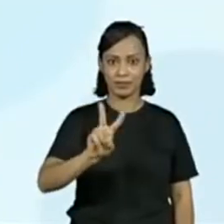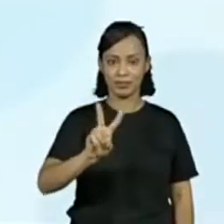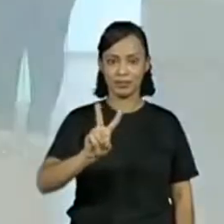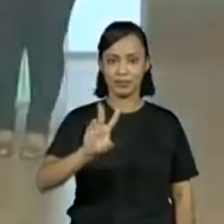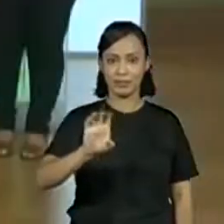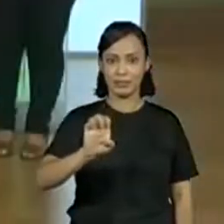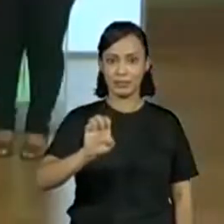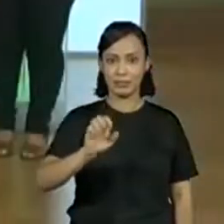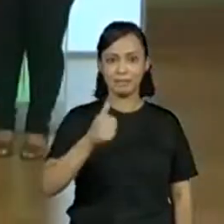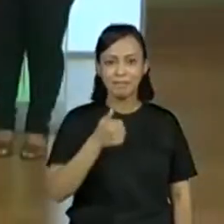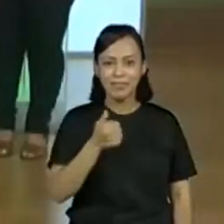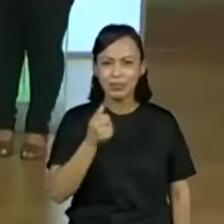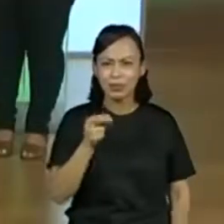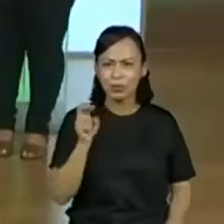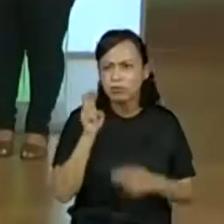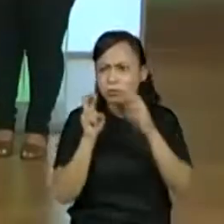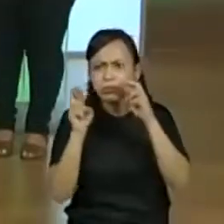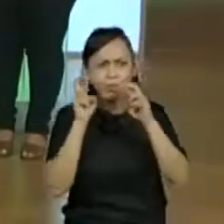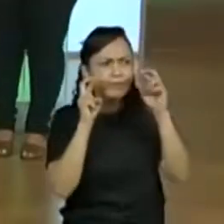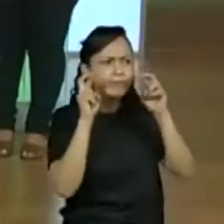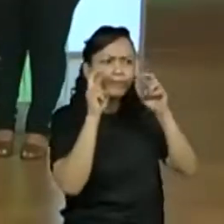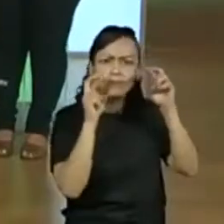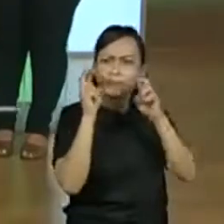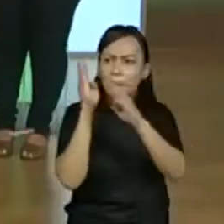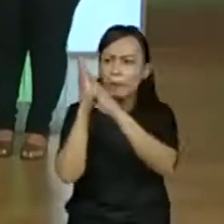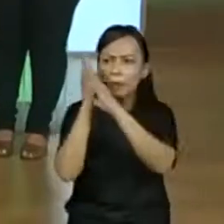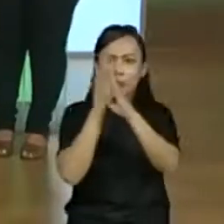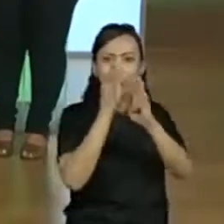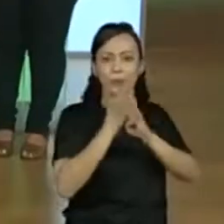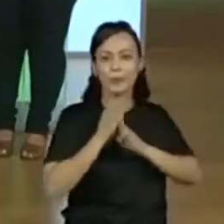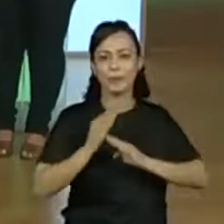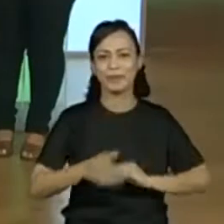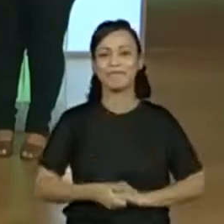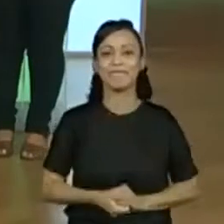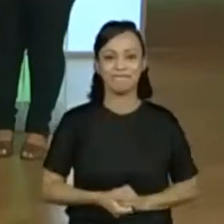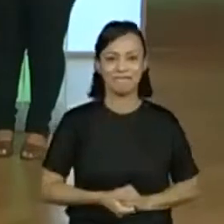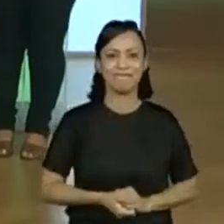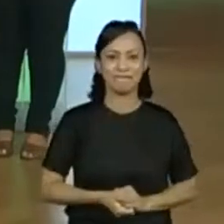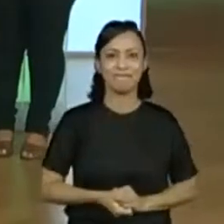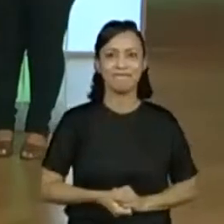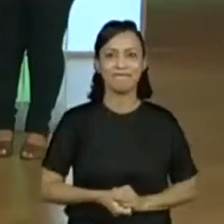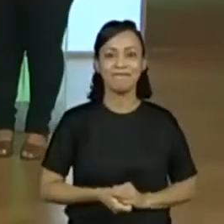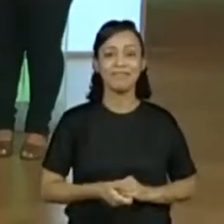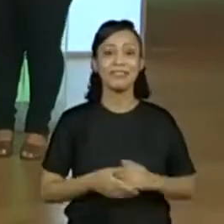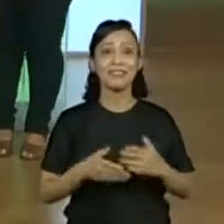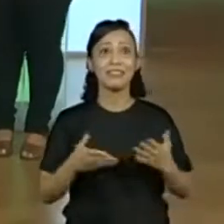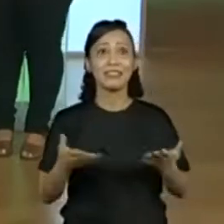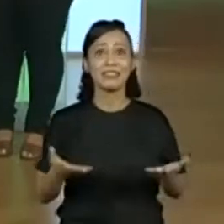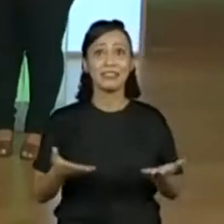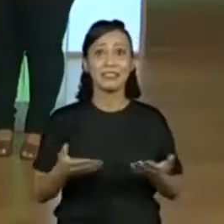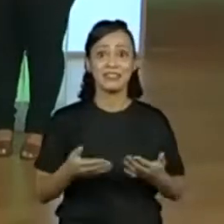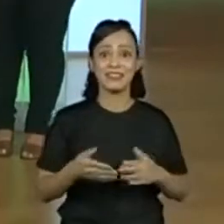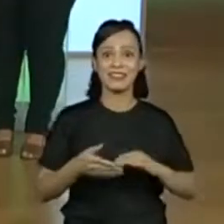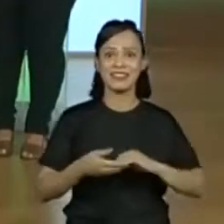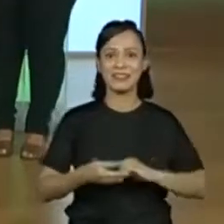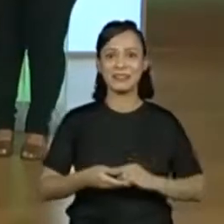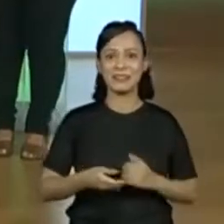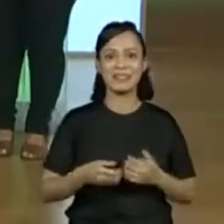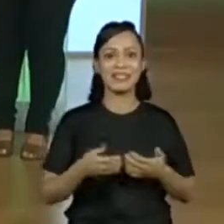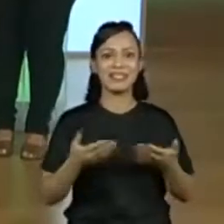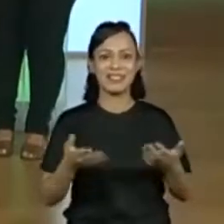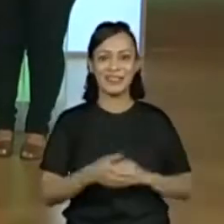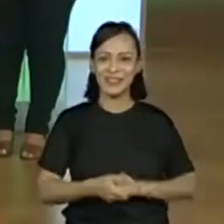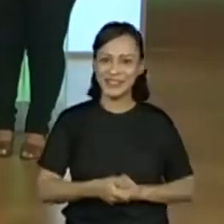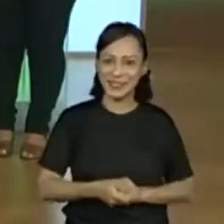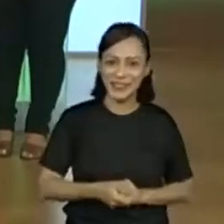detetive Aham agora só em uma palavra a vou deixar ela pegar não era para ela vir para gente caiu